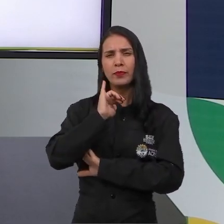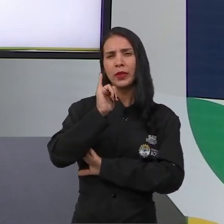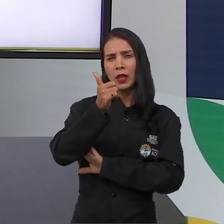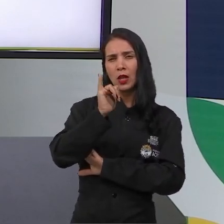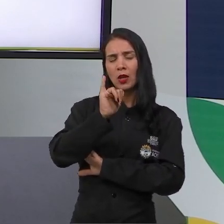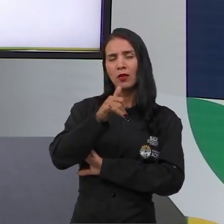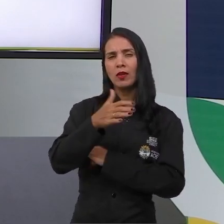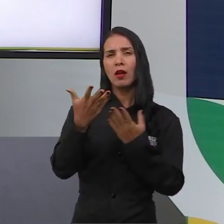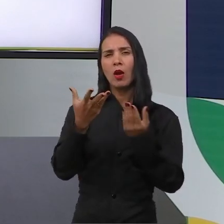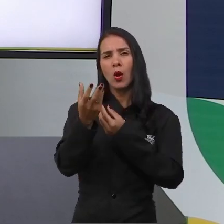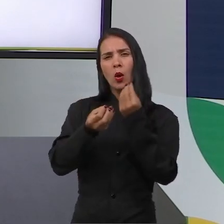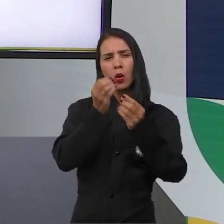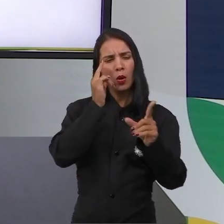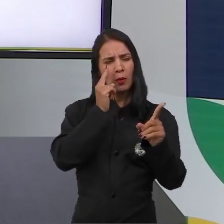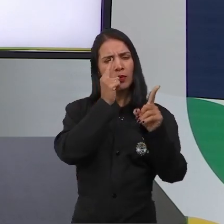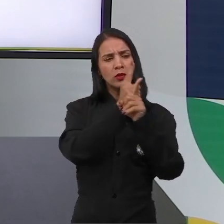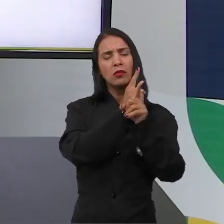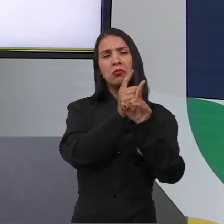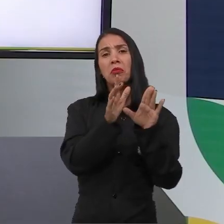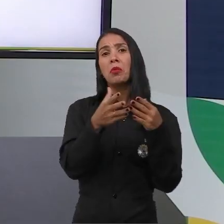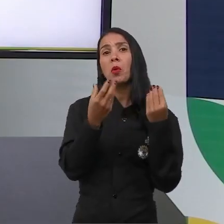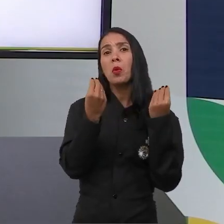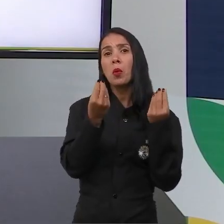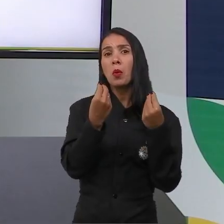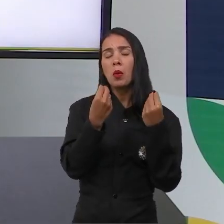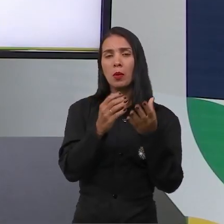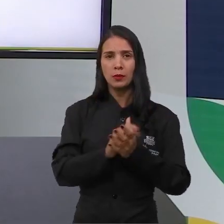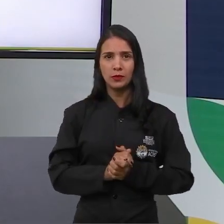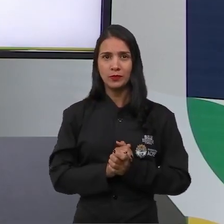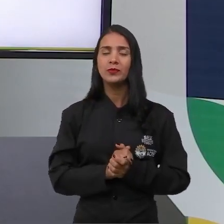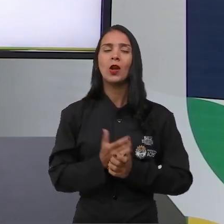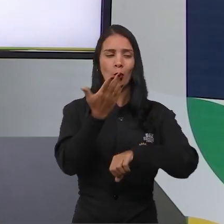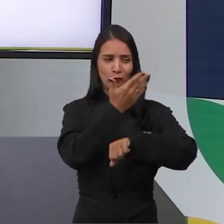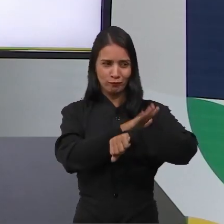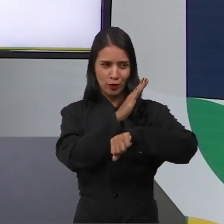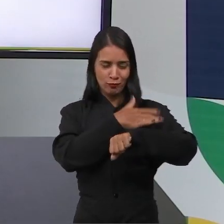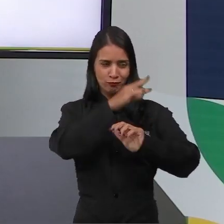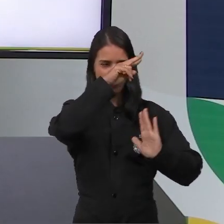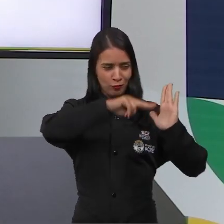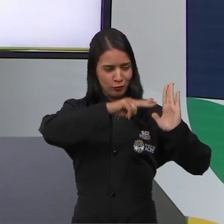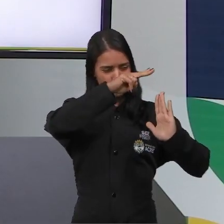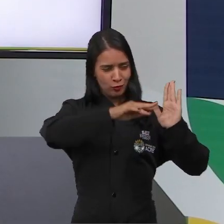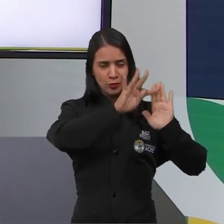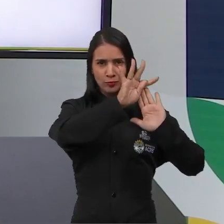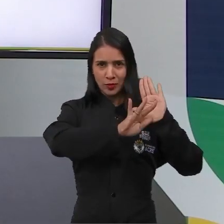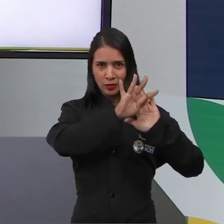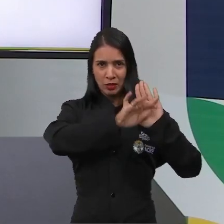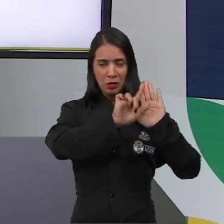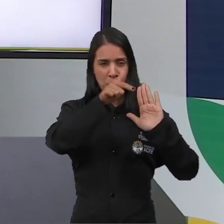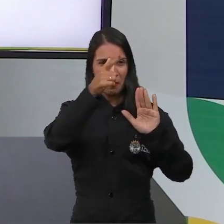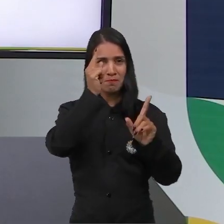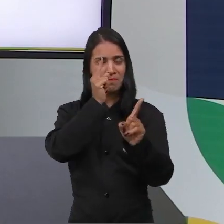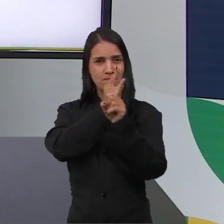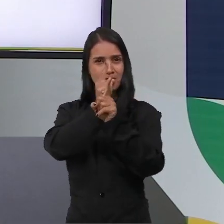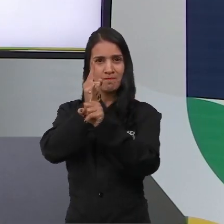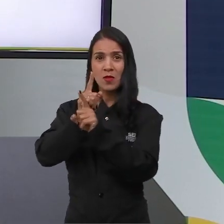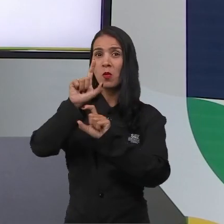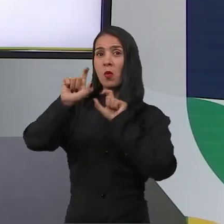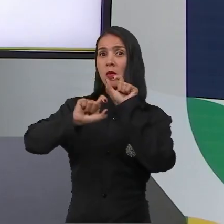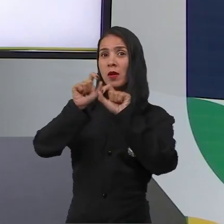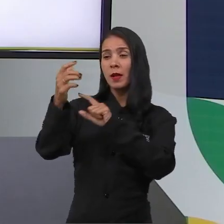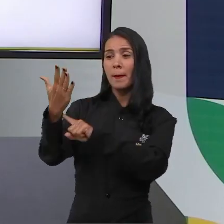como é que eu identifico isso? Eu vou na prática, eu faço ali a leitura, eu vou fazendo a identificação. O que é que me ajuda